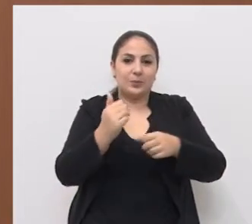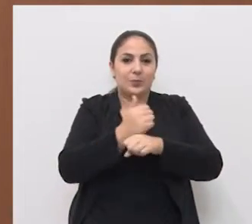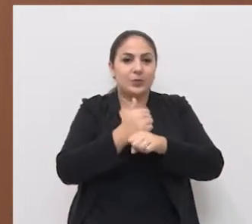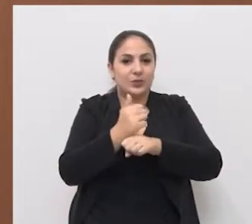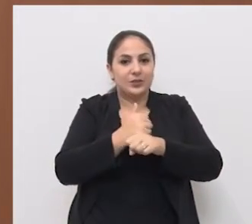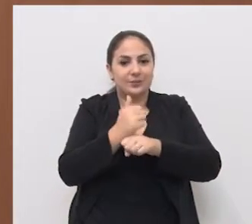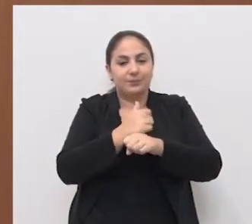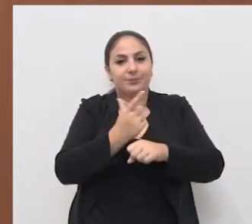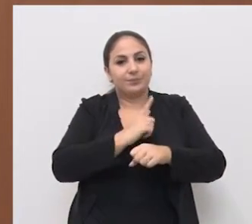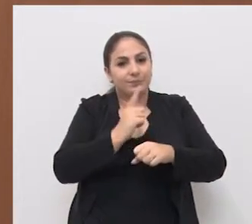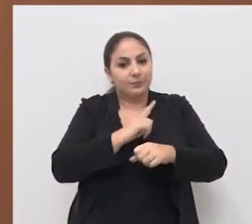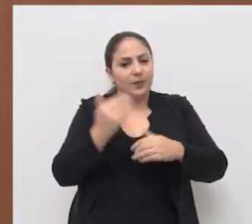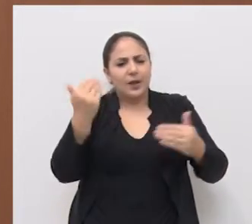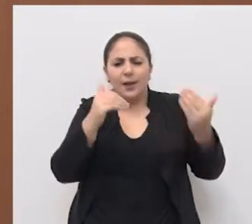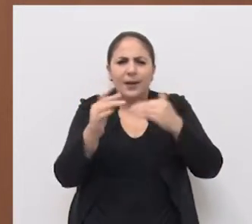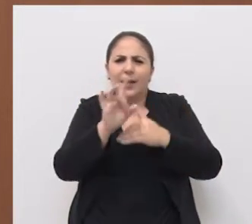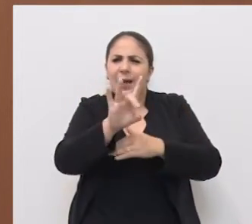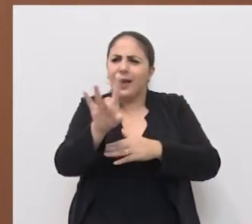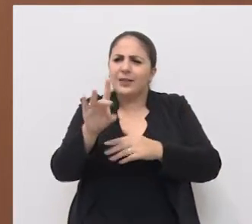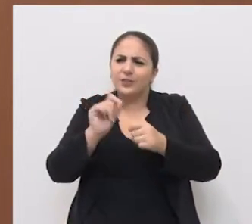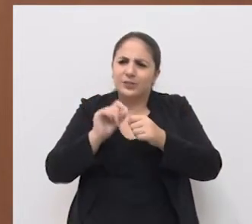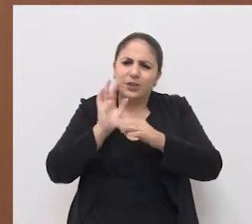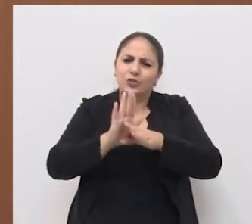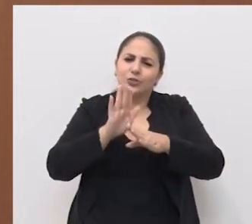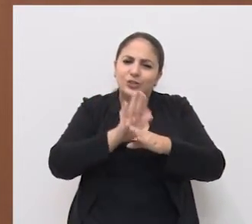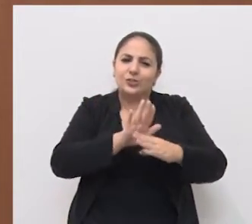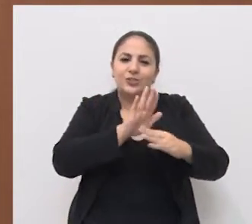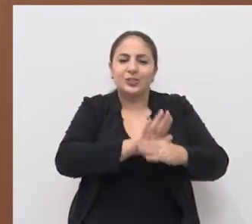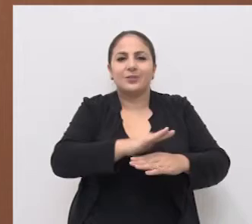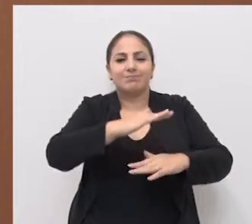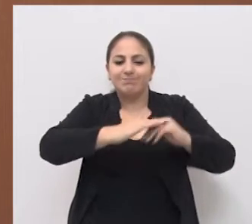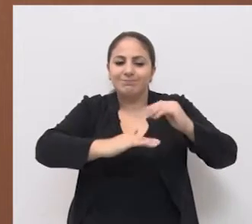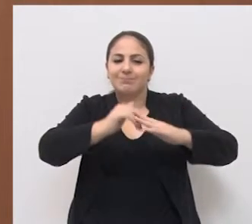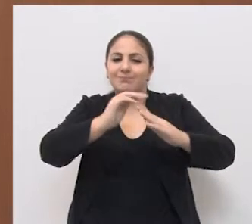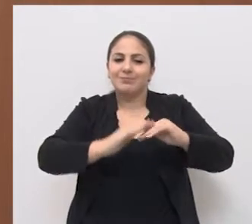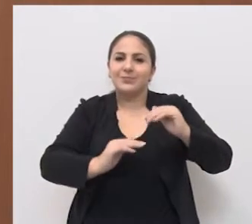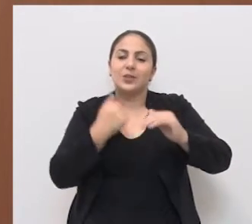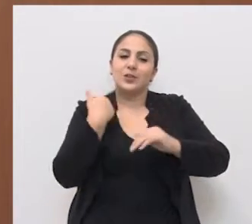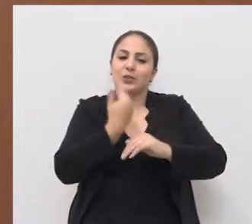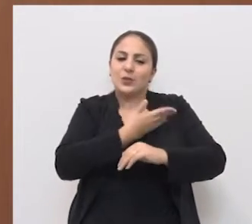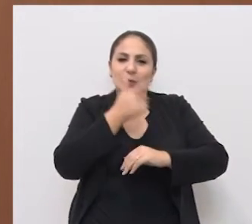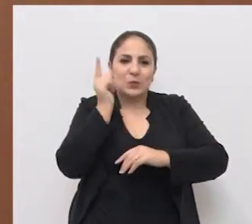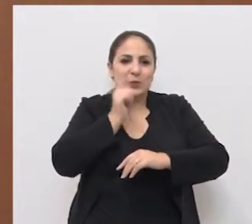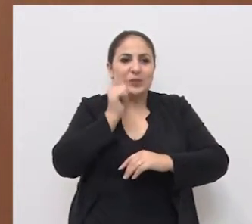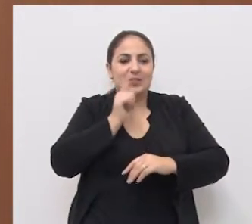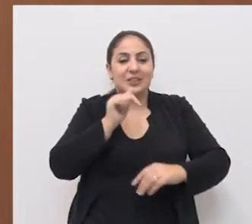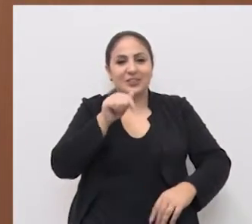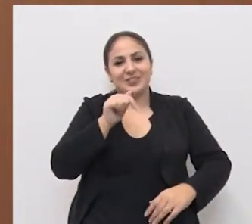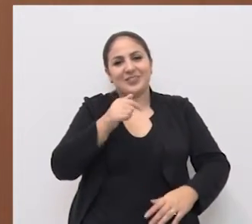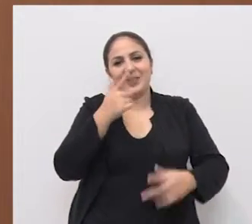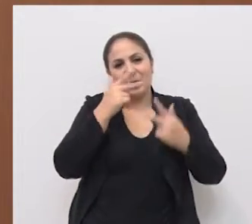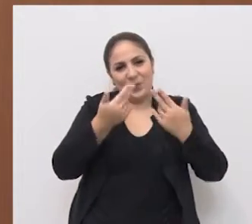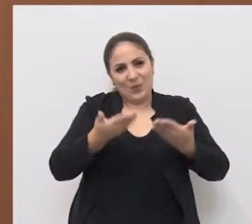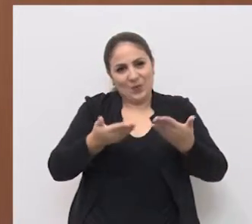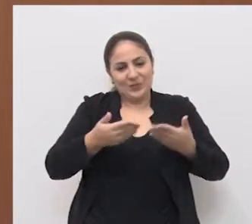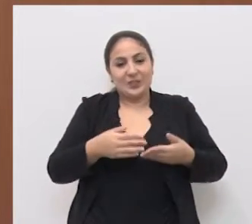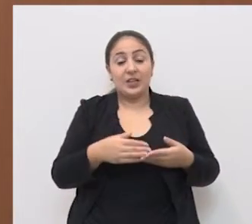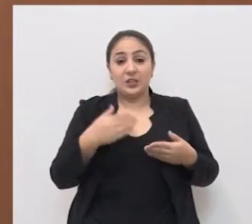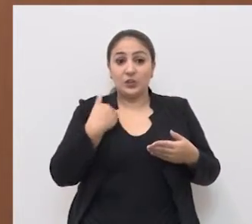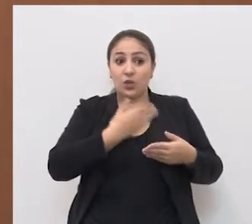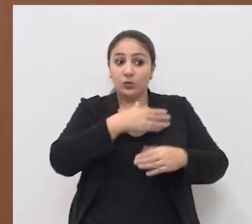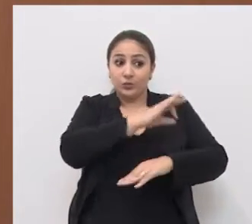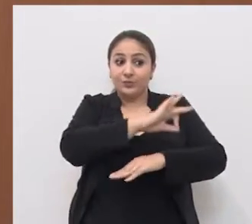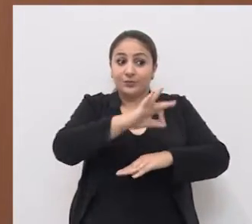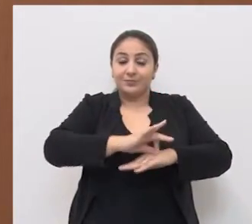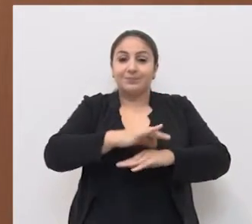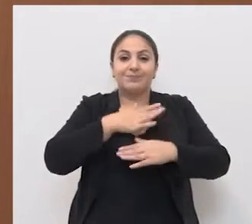milhões de profissionais que vieram, cada um fazendo sua pequena contribuição para que nós tenhamos chegado a este ponto, né, em que a